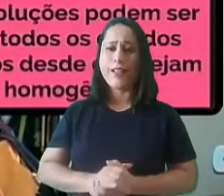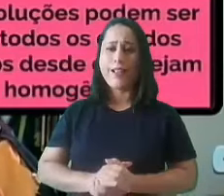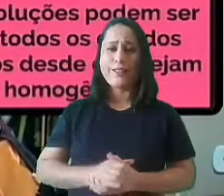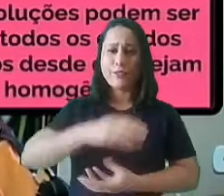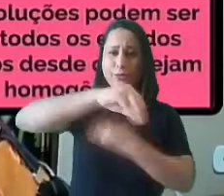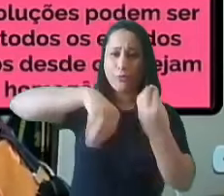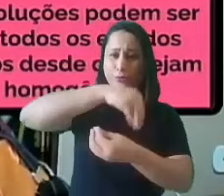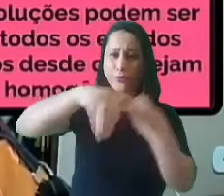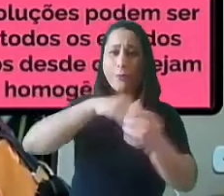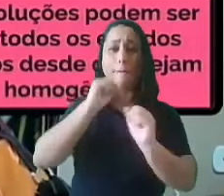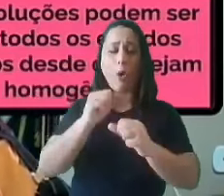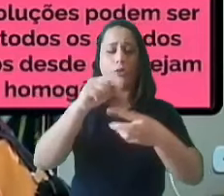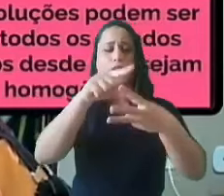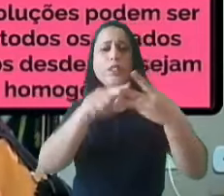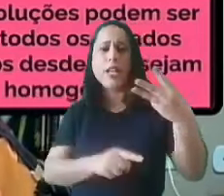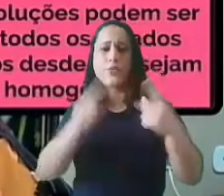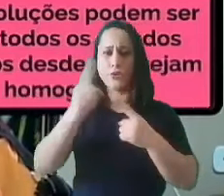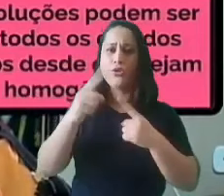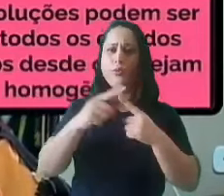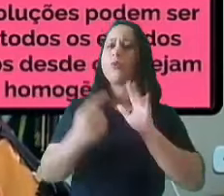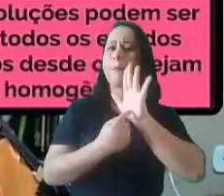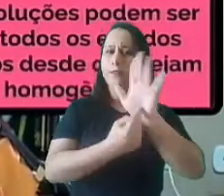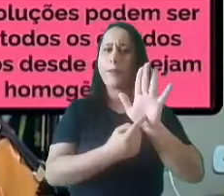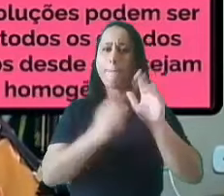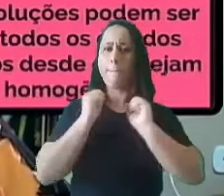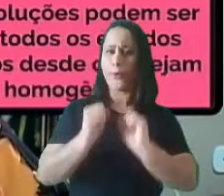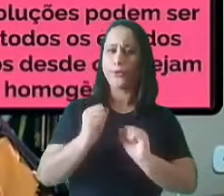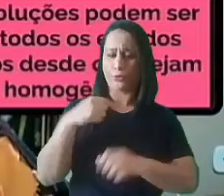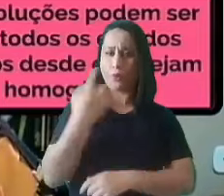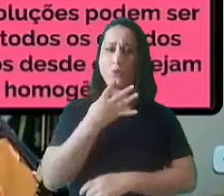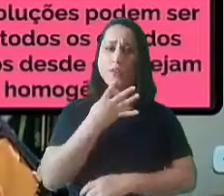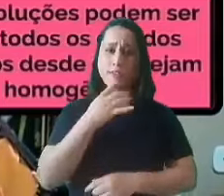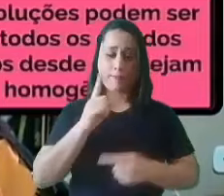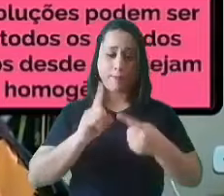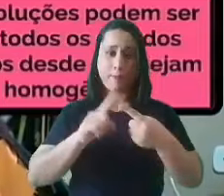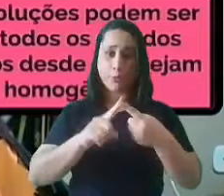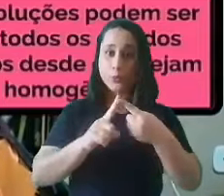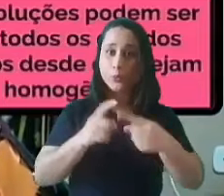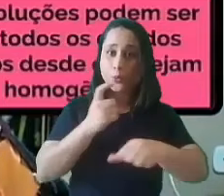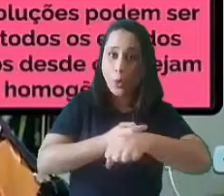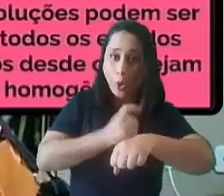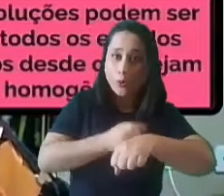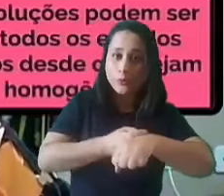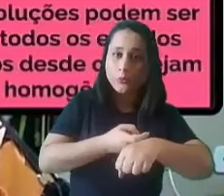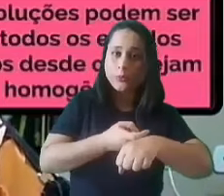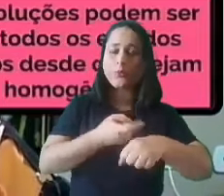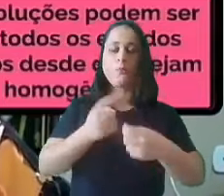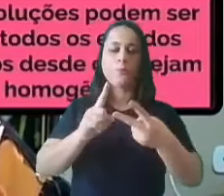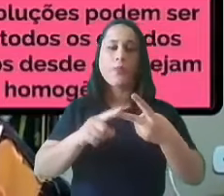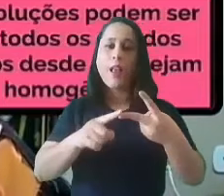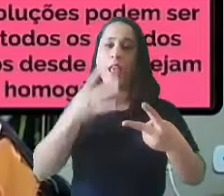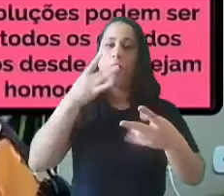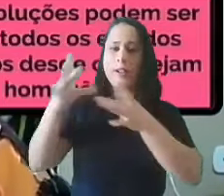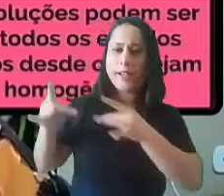todos os três estados físicos que nós conhecemos. Sólida, solução sólida, solução líquida